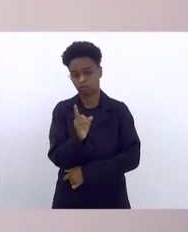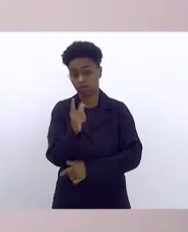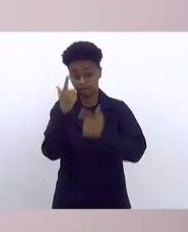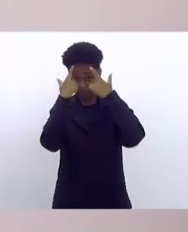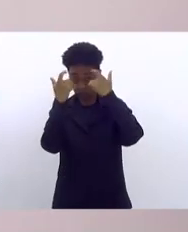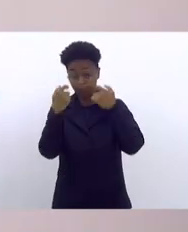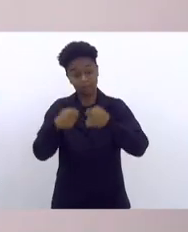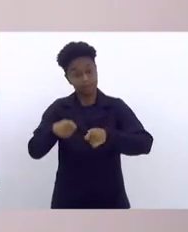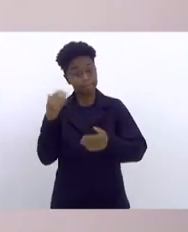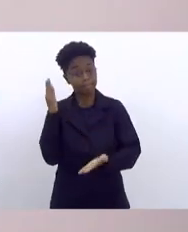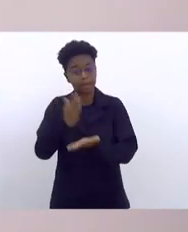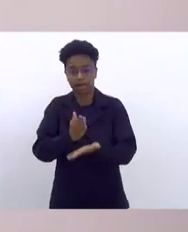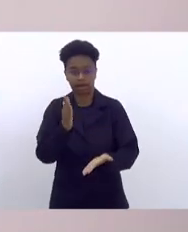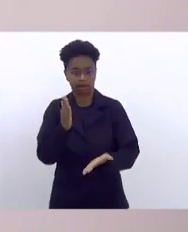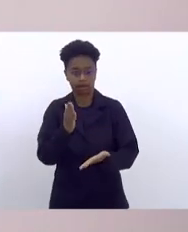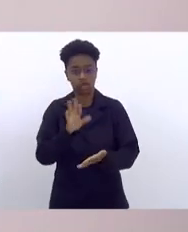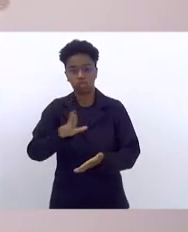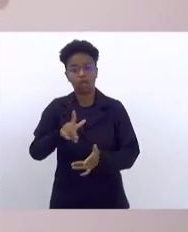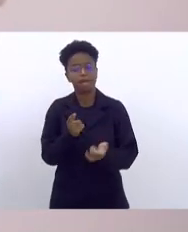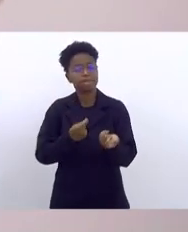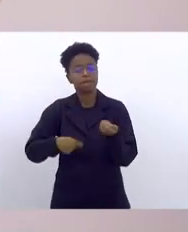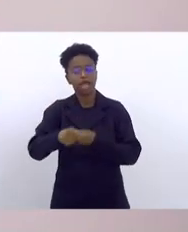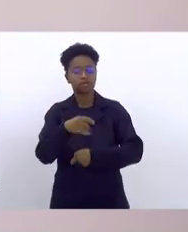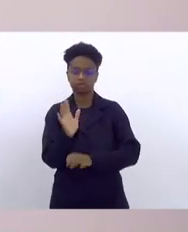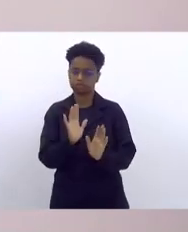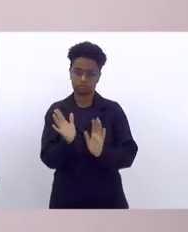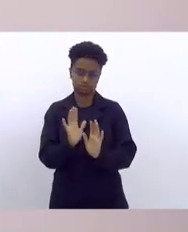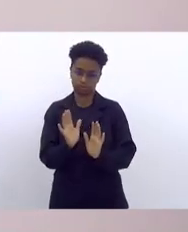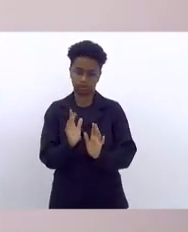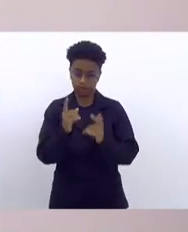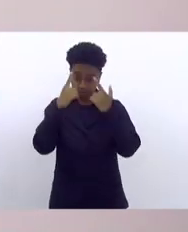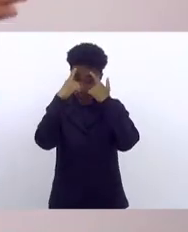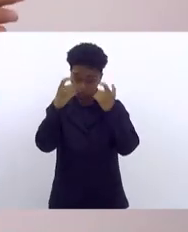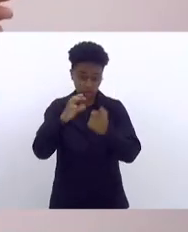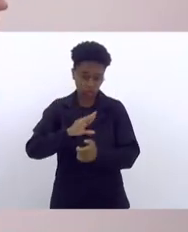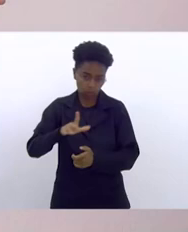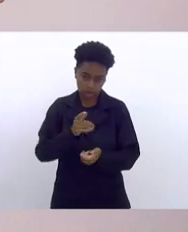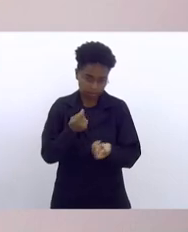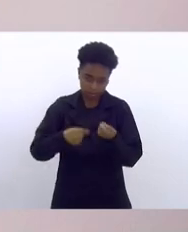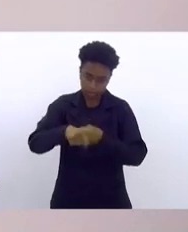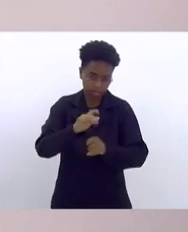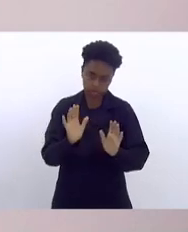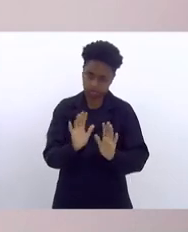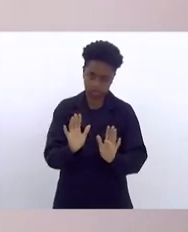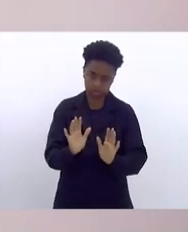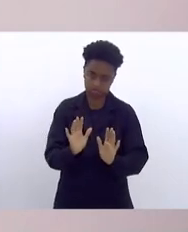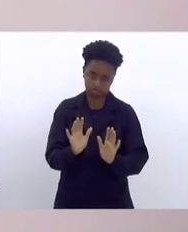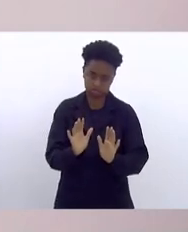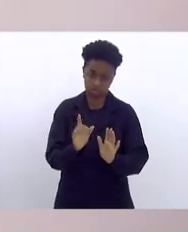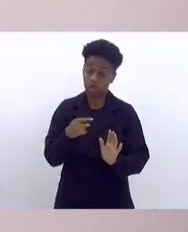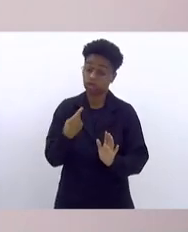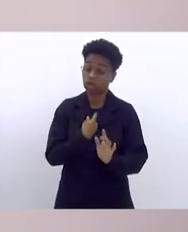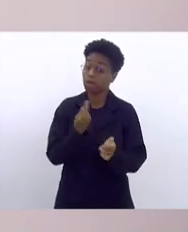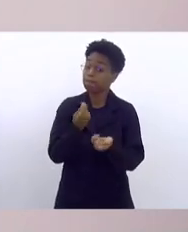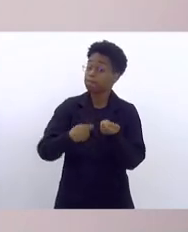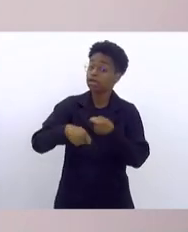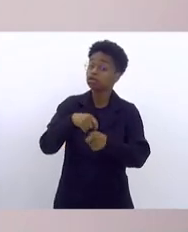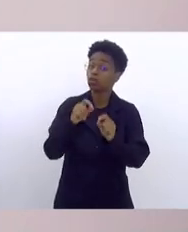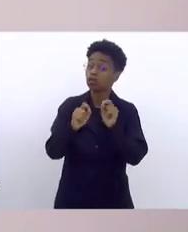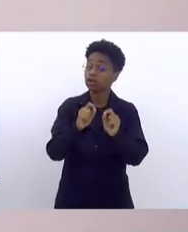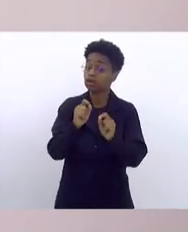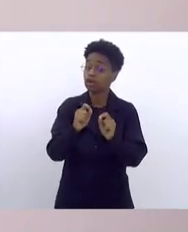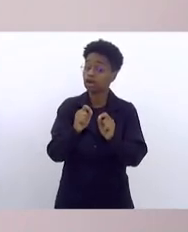cessa a gente não vai mediar violência violência não é mediável o que a gente vai mediar são